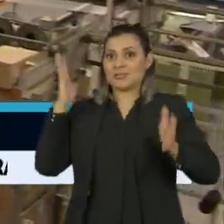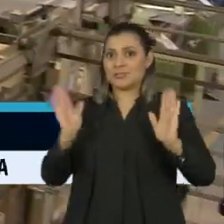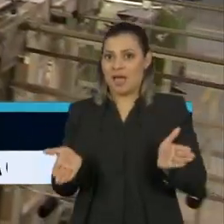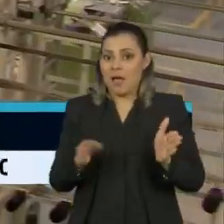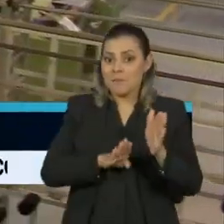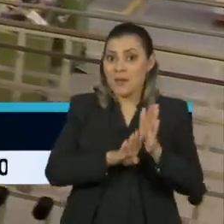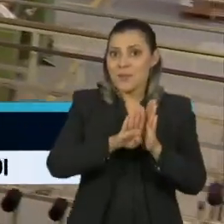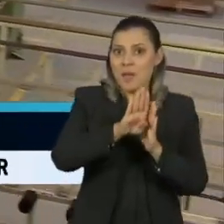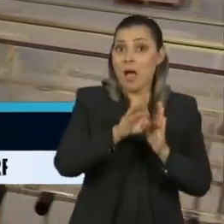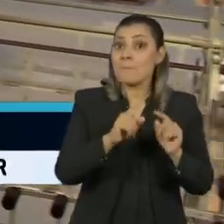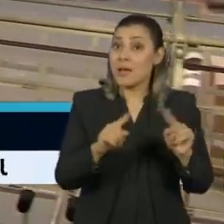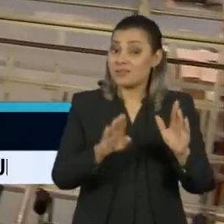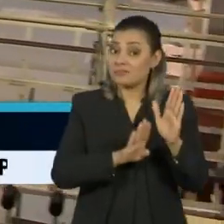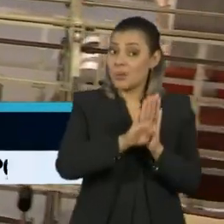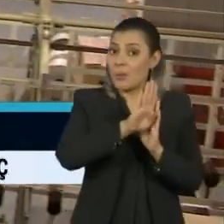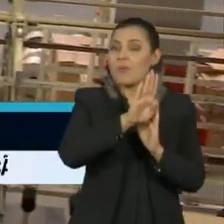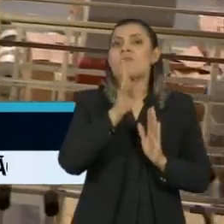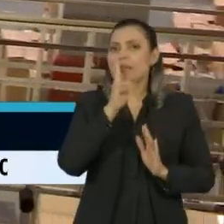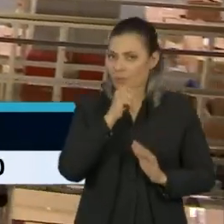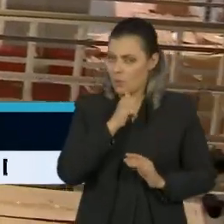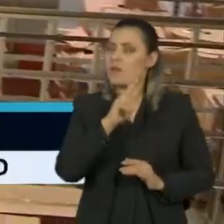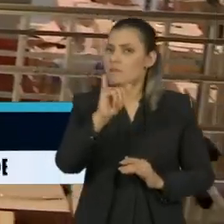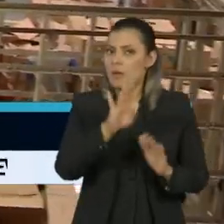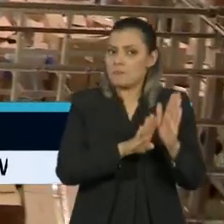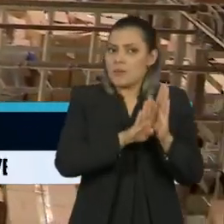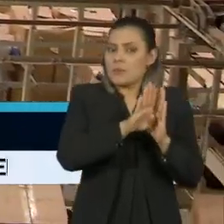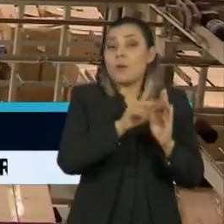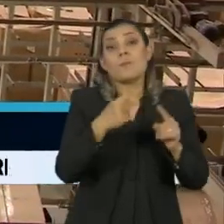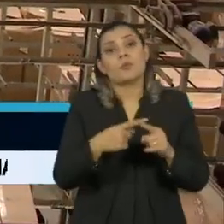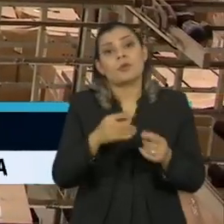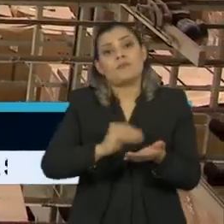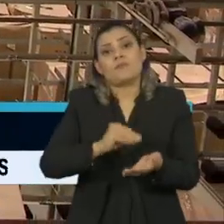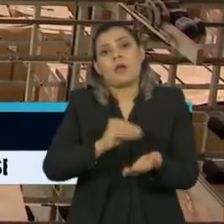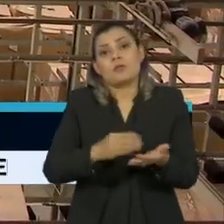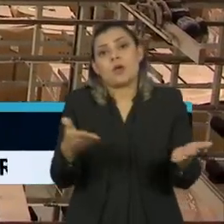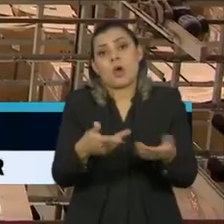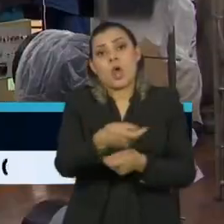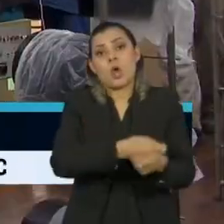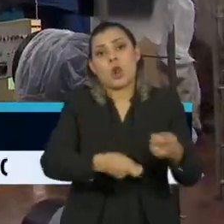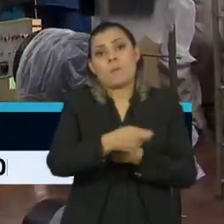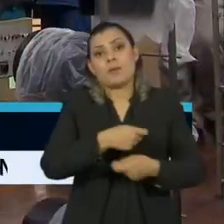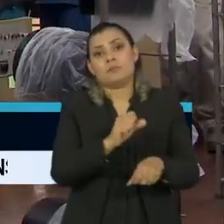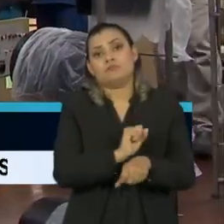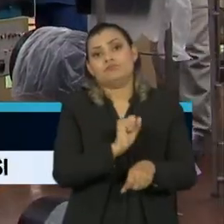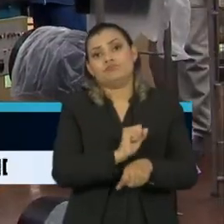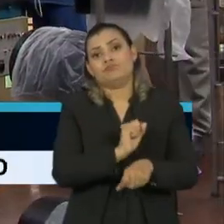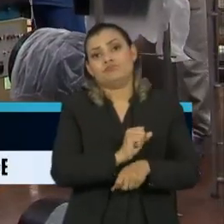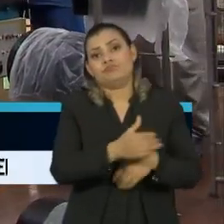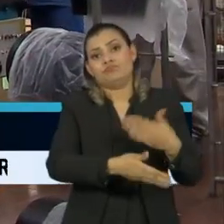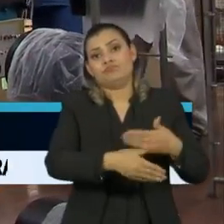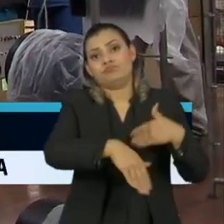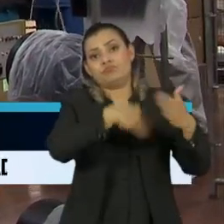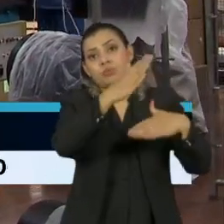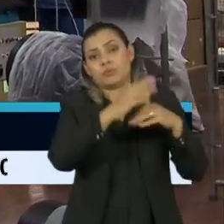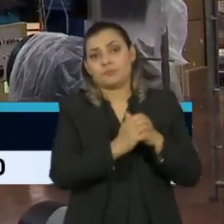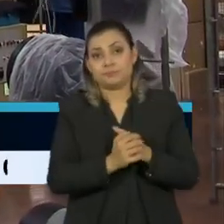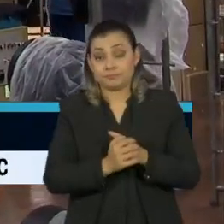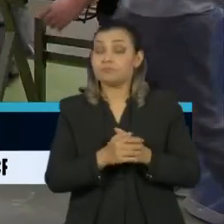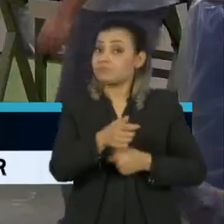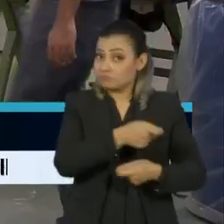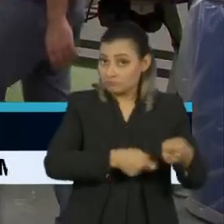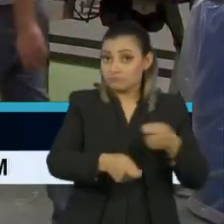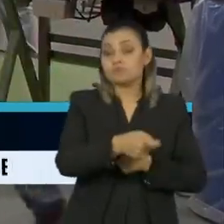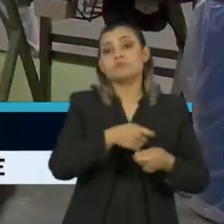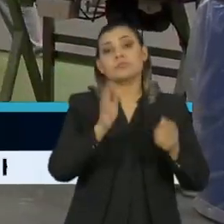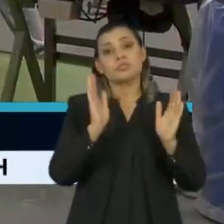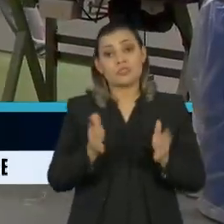que a recuperação mesmo deve demorar mais, porque há muita ociosidade na economia. Mas para a economia, sim, podemos dizer que